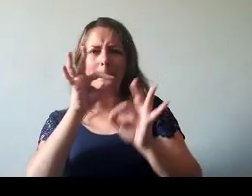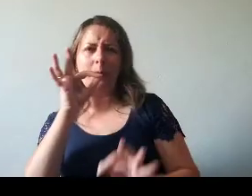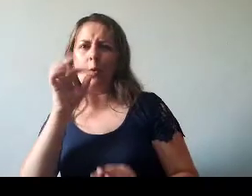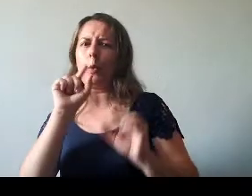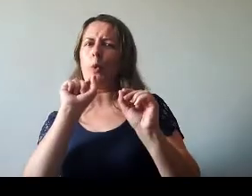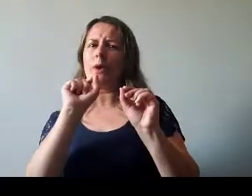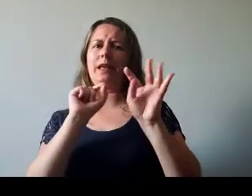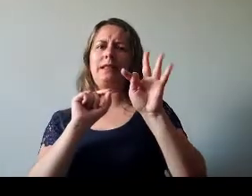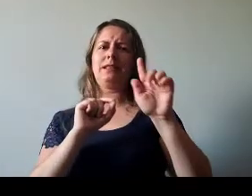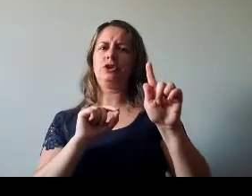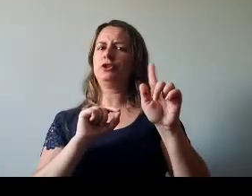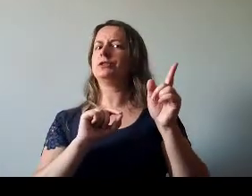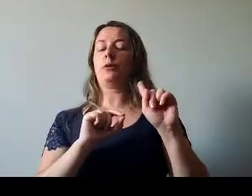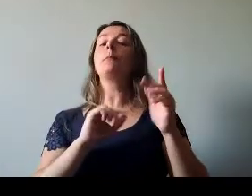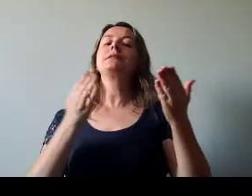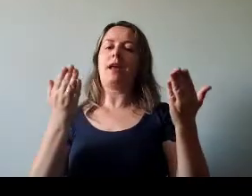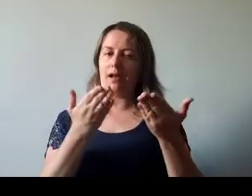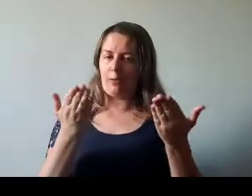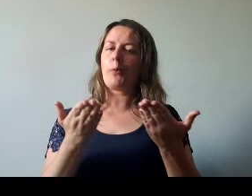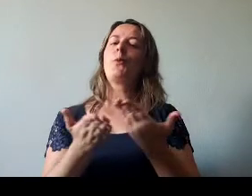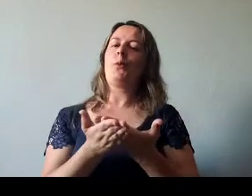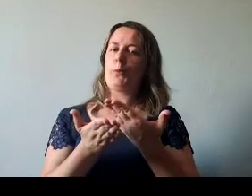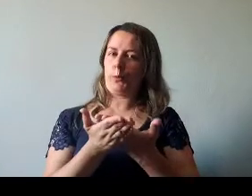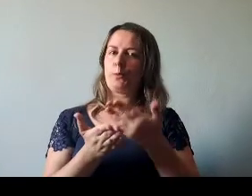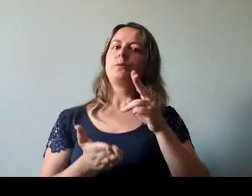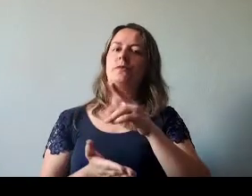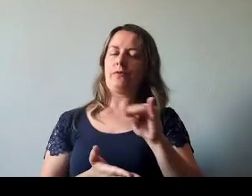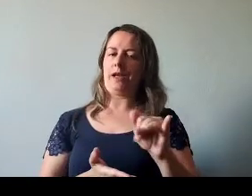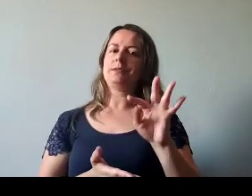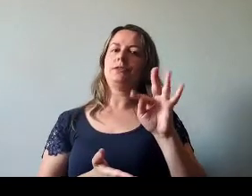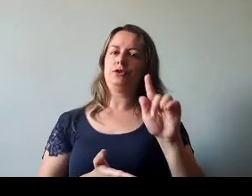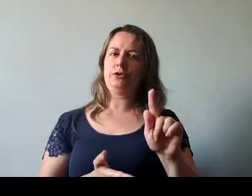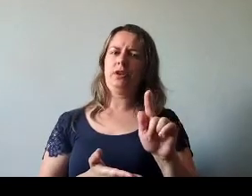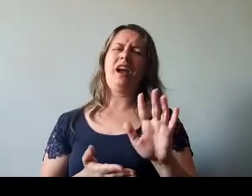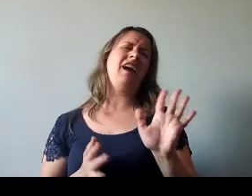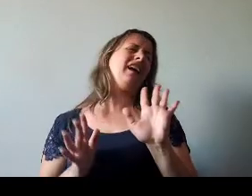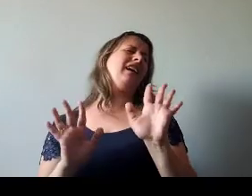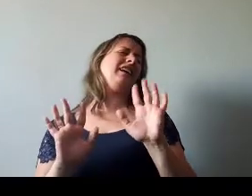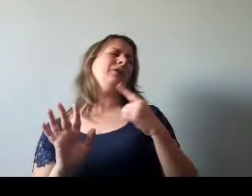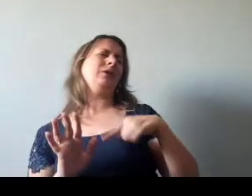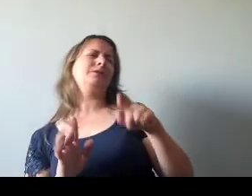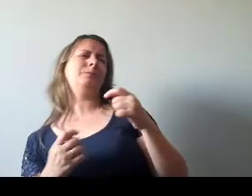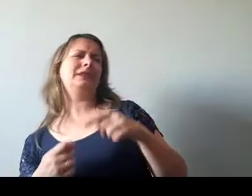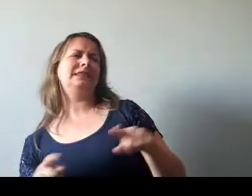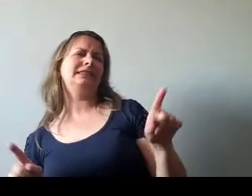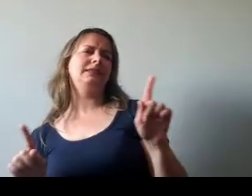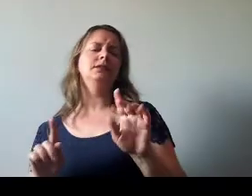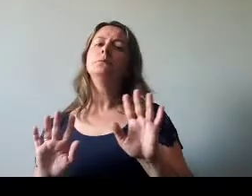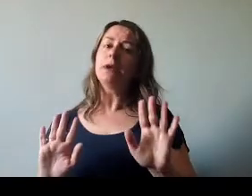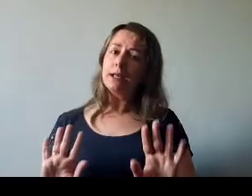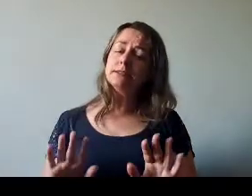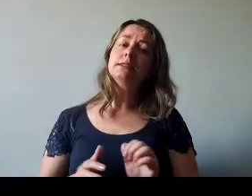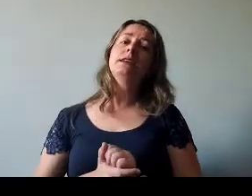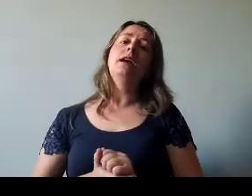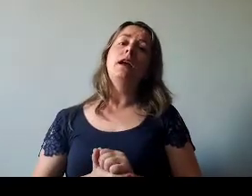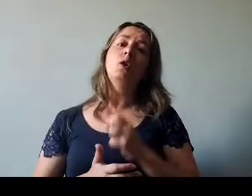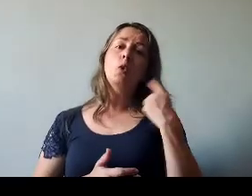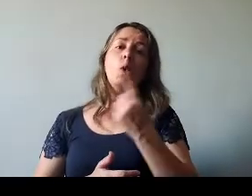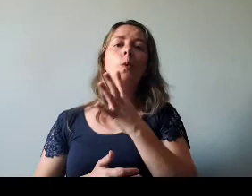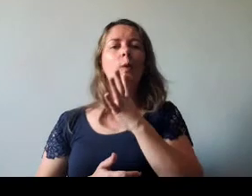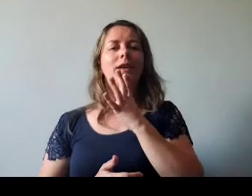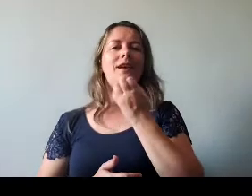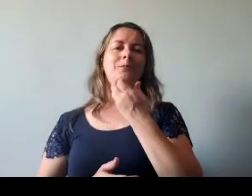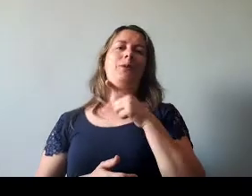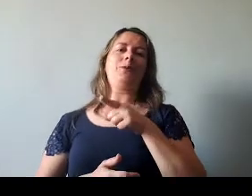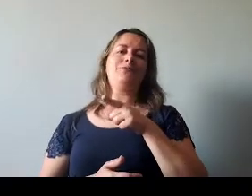entrar, tá? Dá para a gente viver sem isso, tá ok? Mas é bom a gente ir conhecendo,